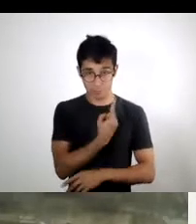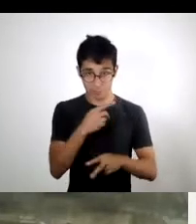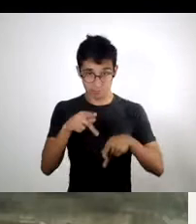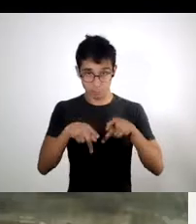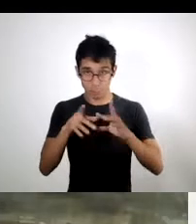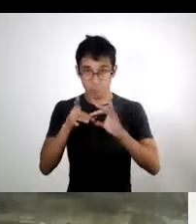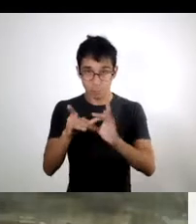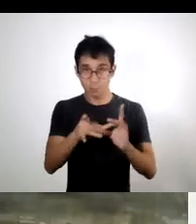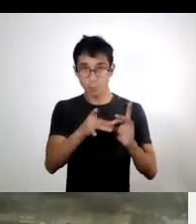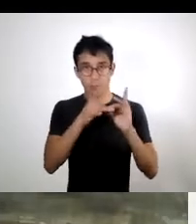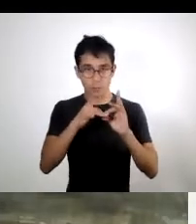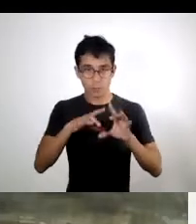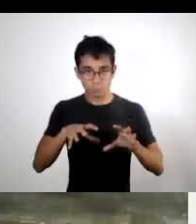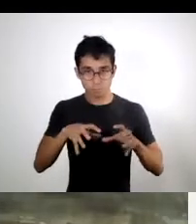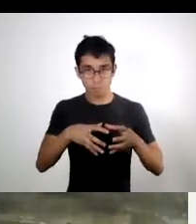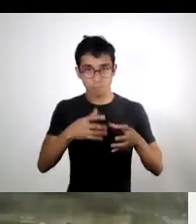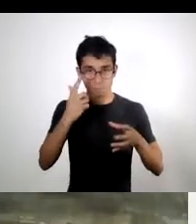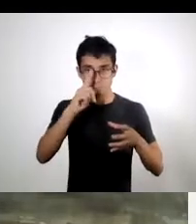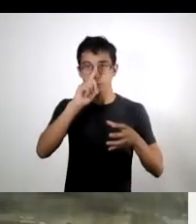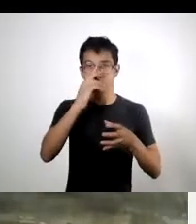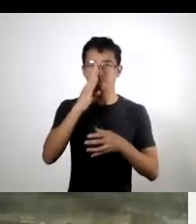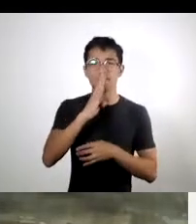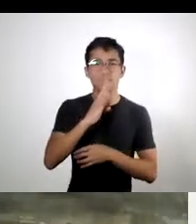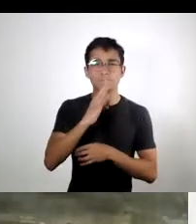pela fartura de sabedorias.